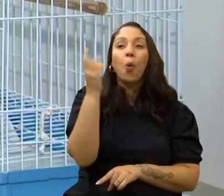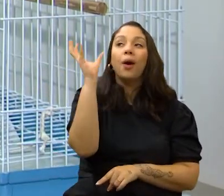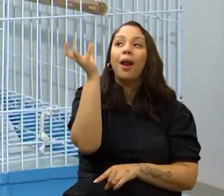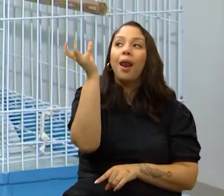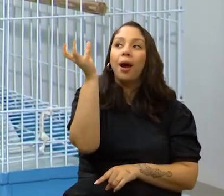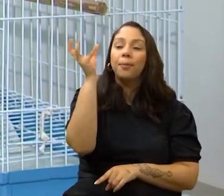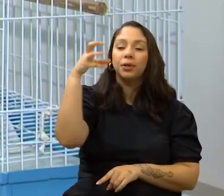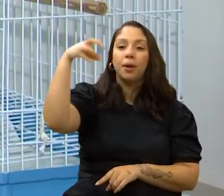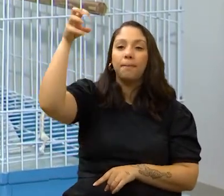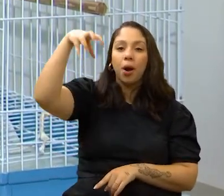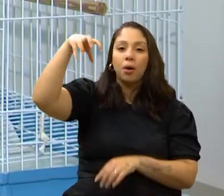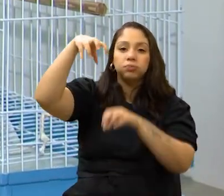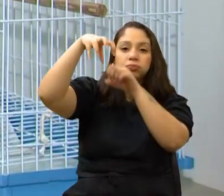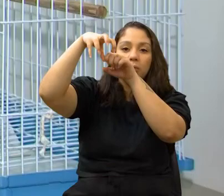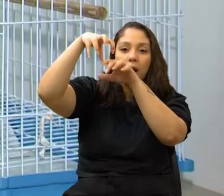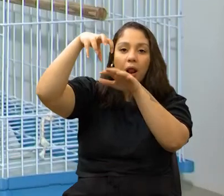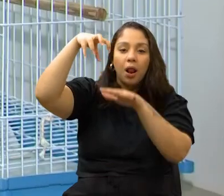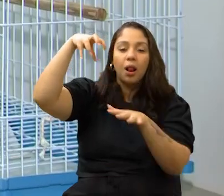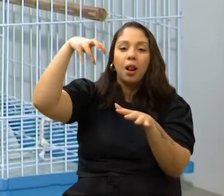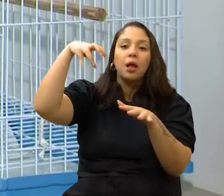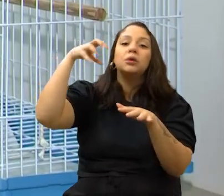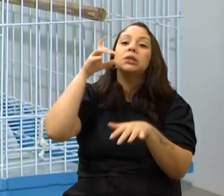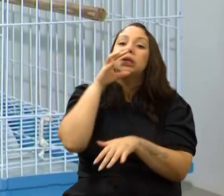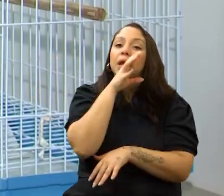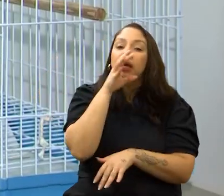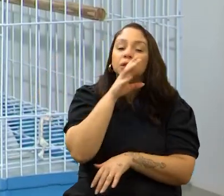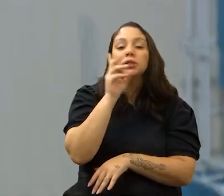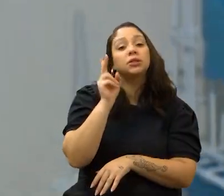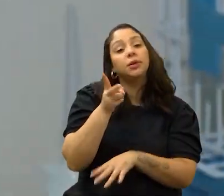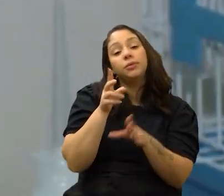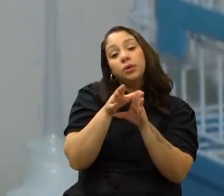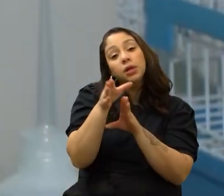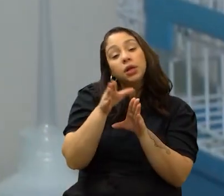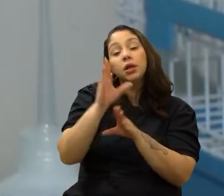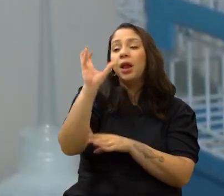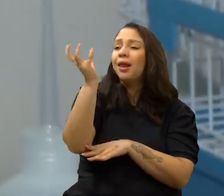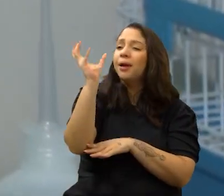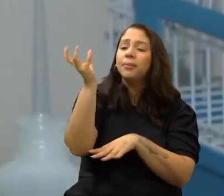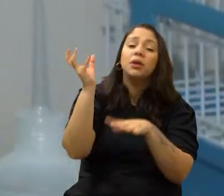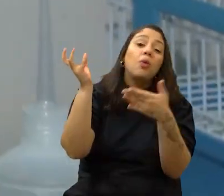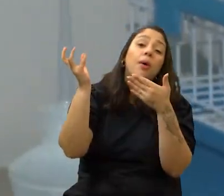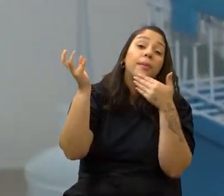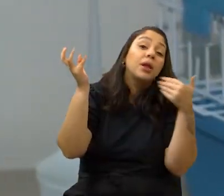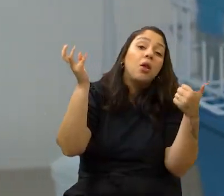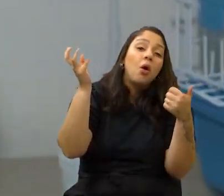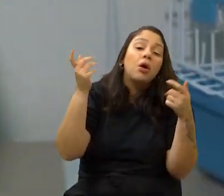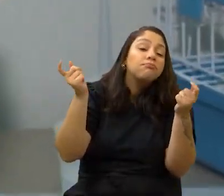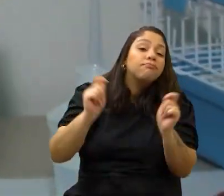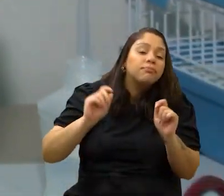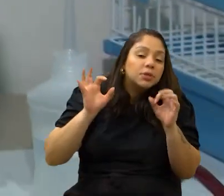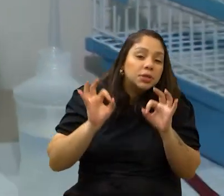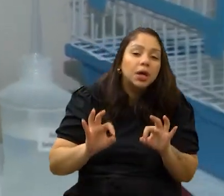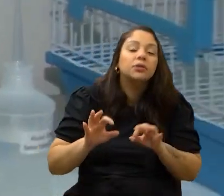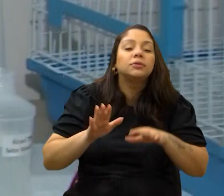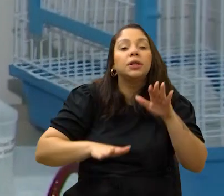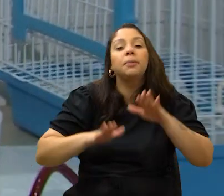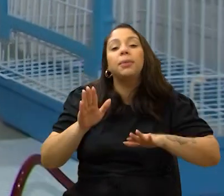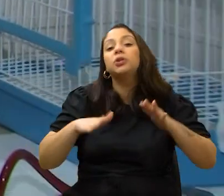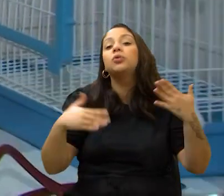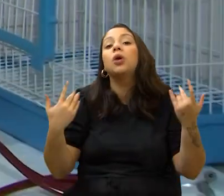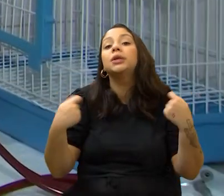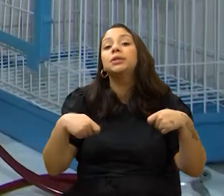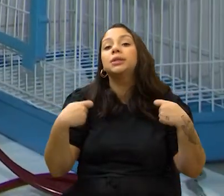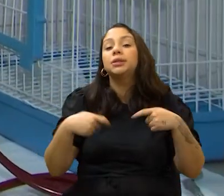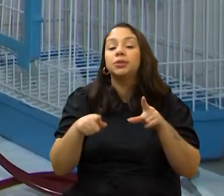ou lâmpadas de aquecimento. Aí isso tudo a gente orienta sempre nas consultas, qual lâmpada que é melhor, qual que é a mais adequada,